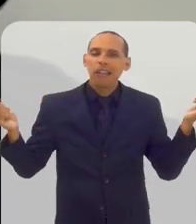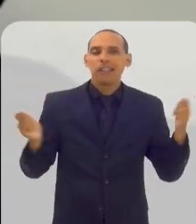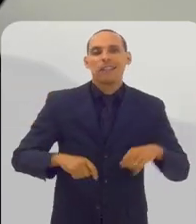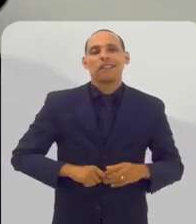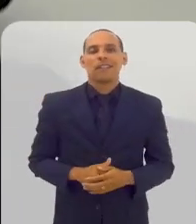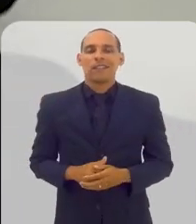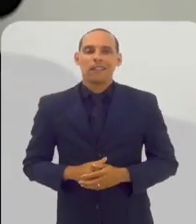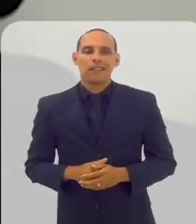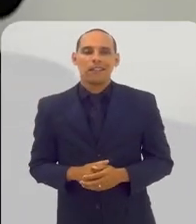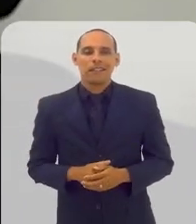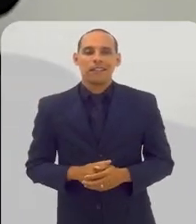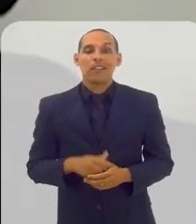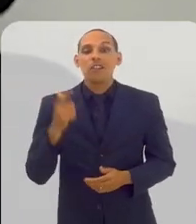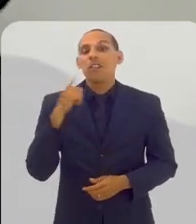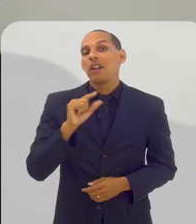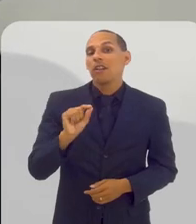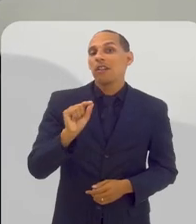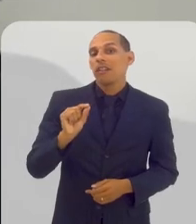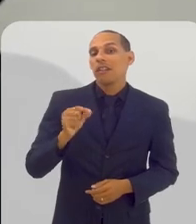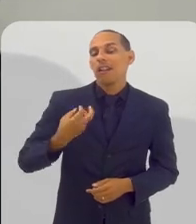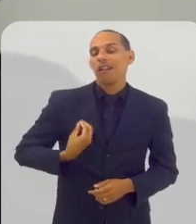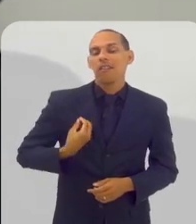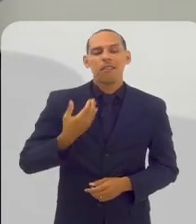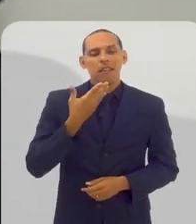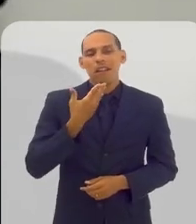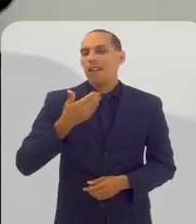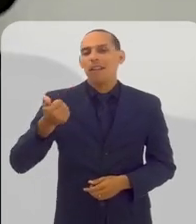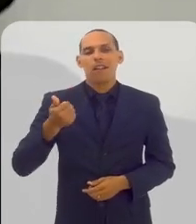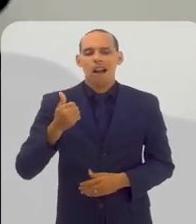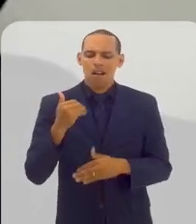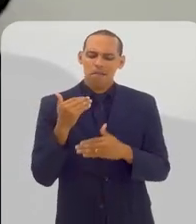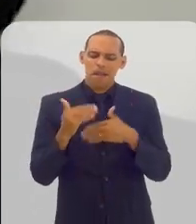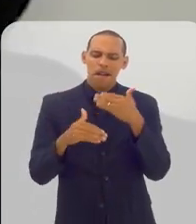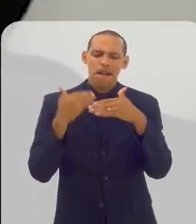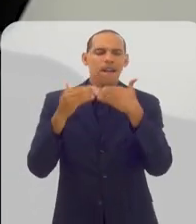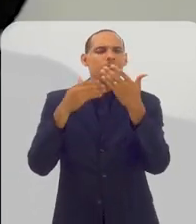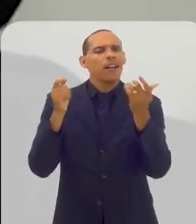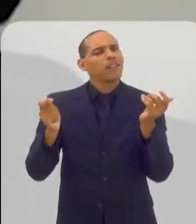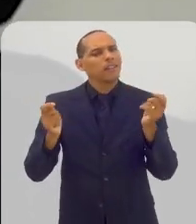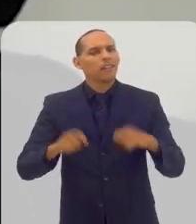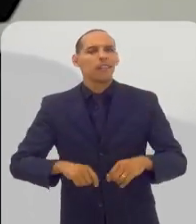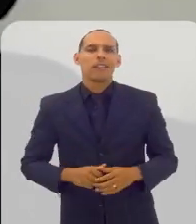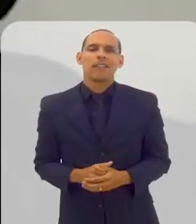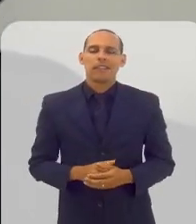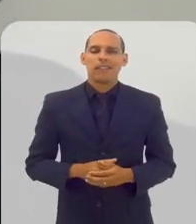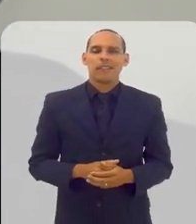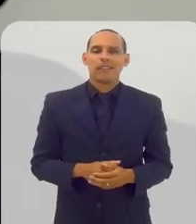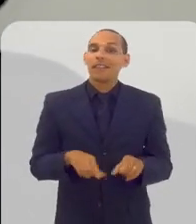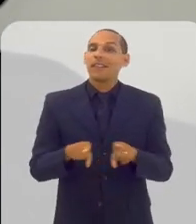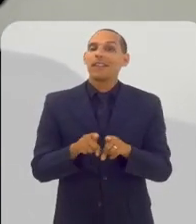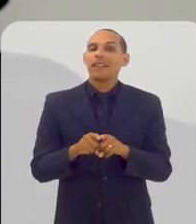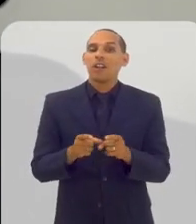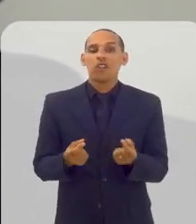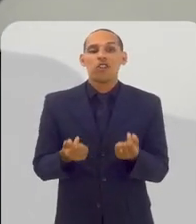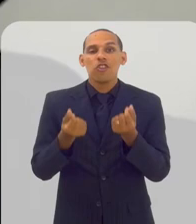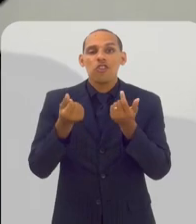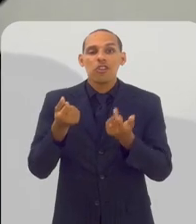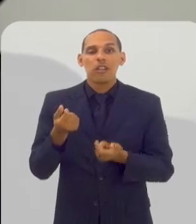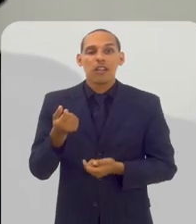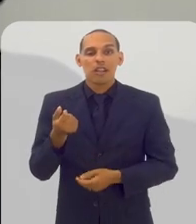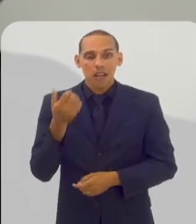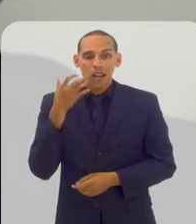possam ter uma uma uma uma vida melhor posso desenvolver e possam trazer